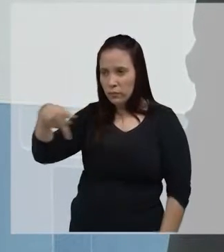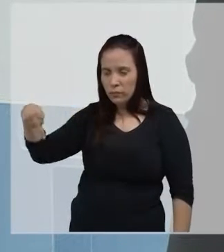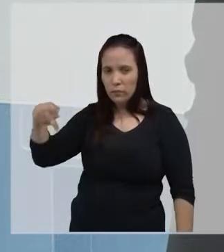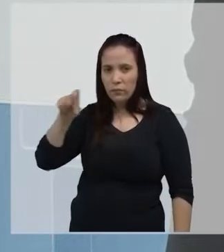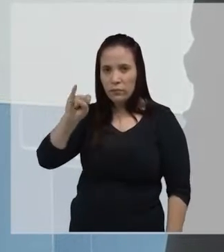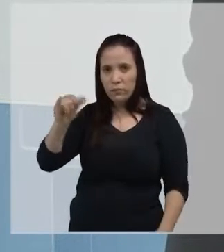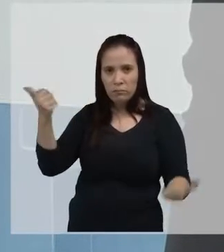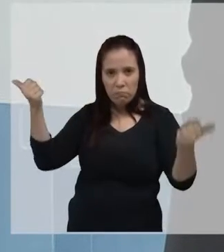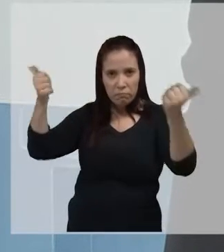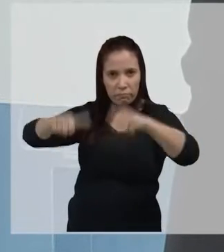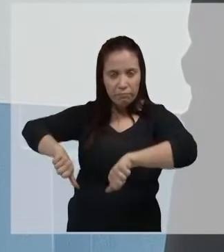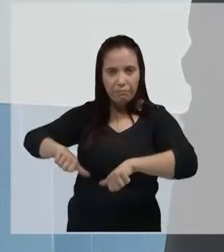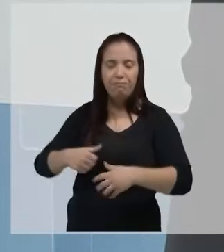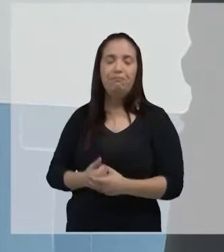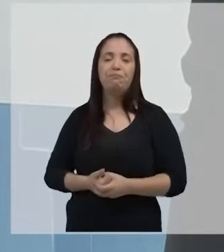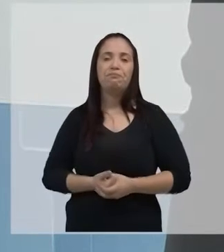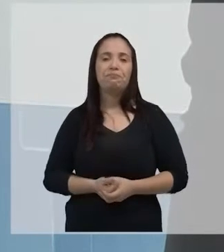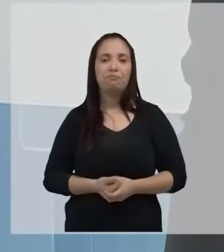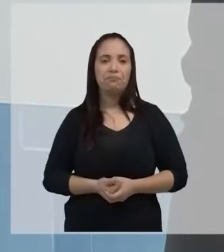cena,